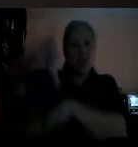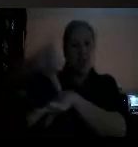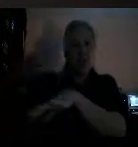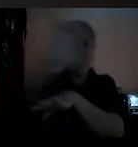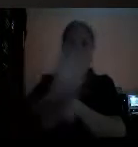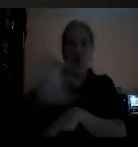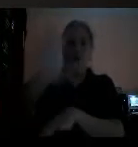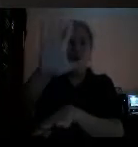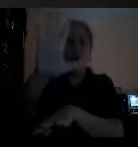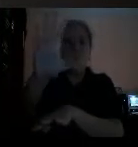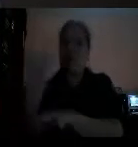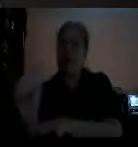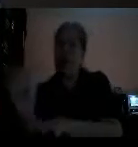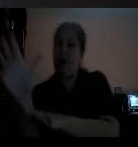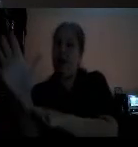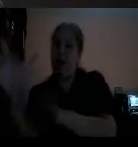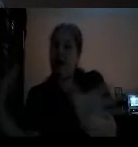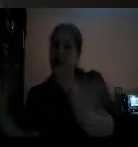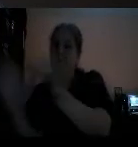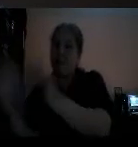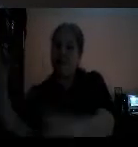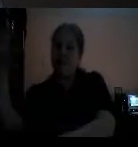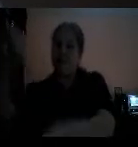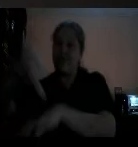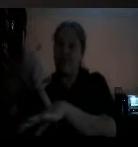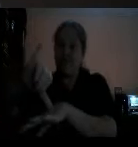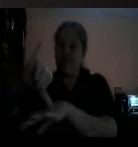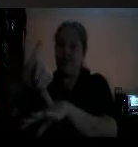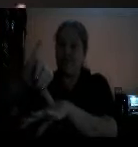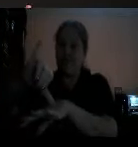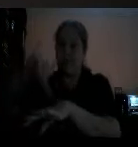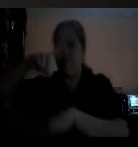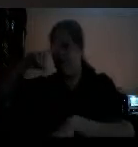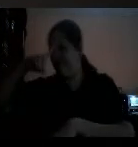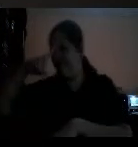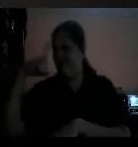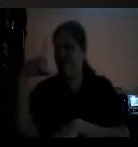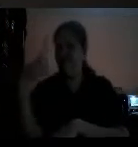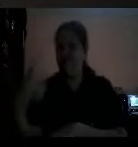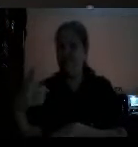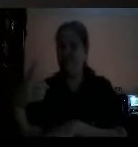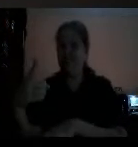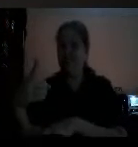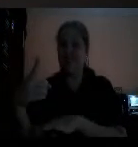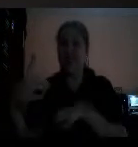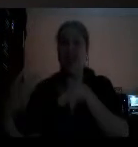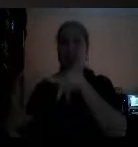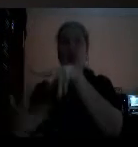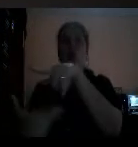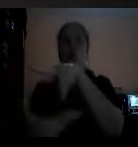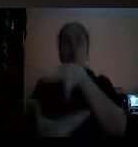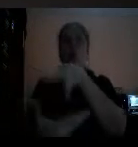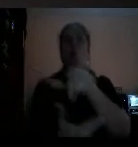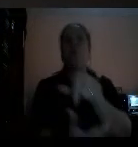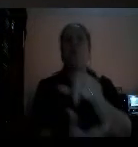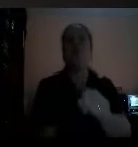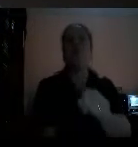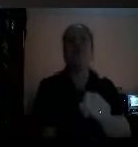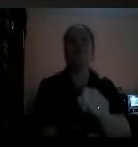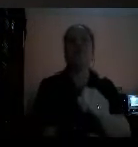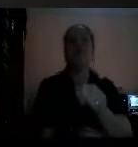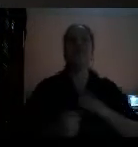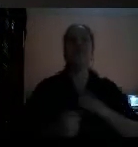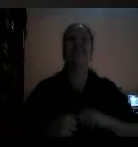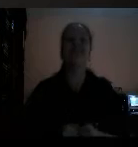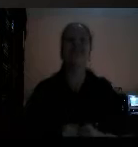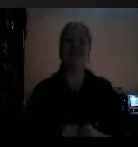Ásia, dominando assim a chamada Ilha Mundo, né? Que por conseguinte será o que? A posse da África, né? Então ele entende todo